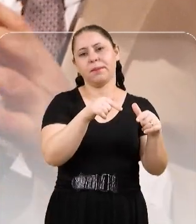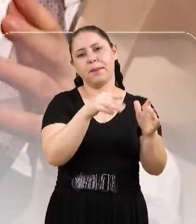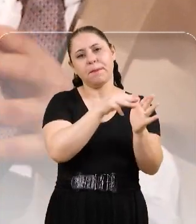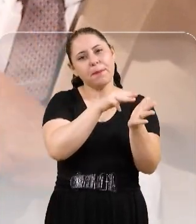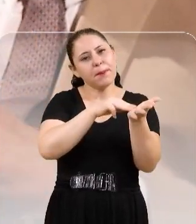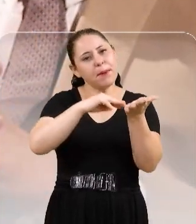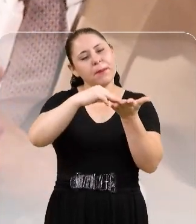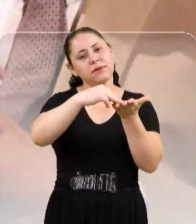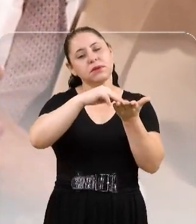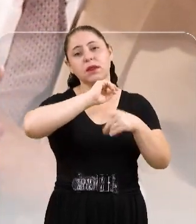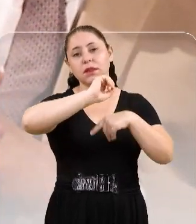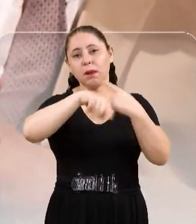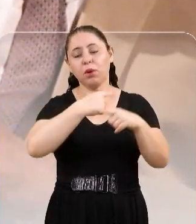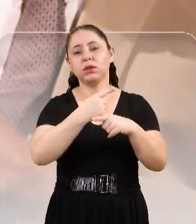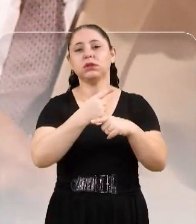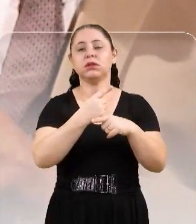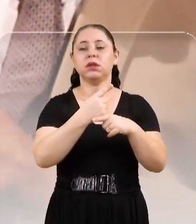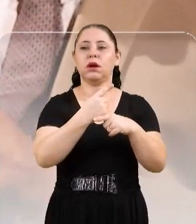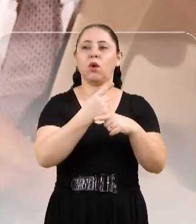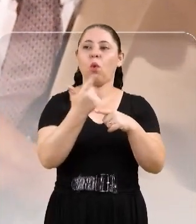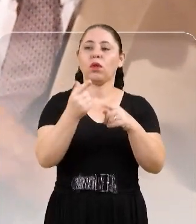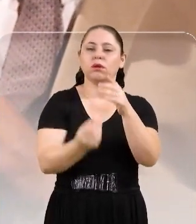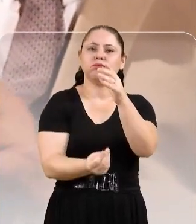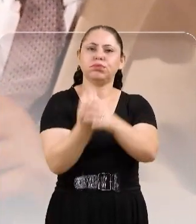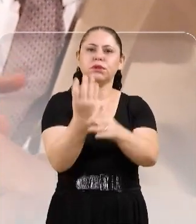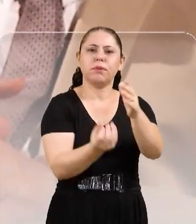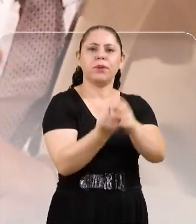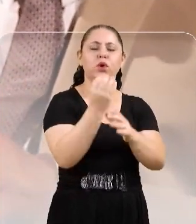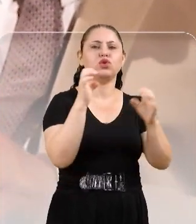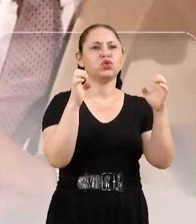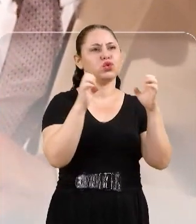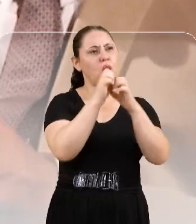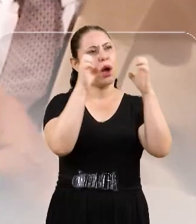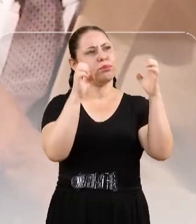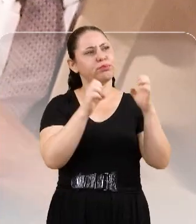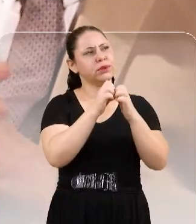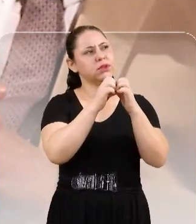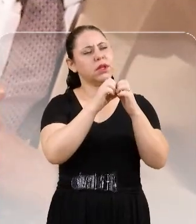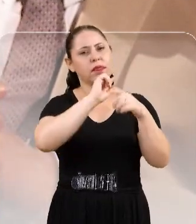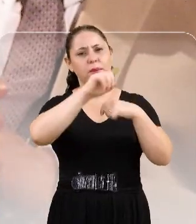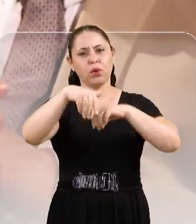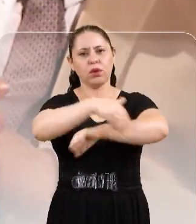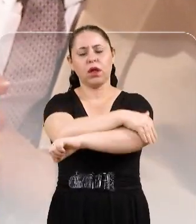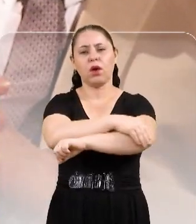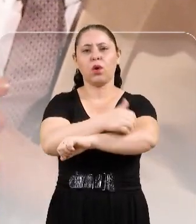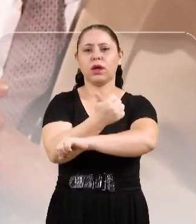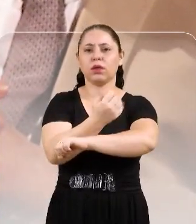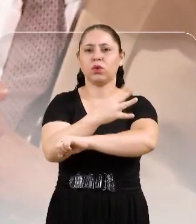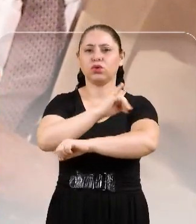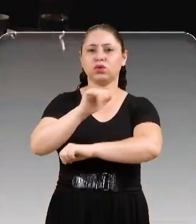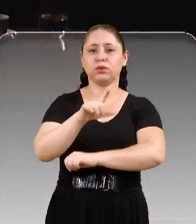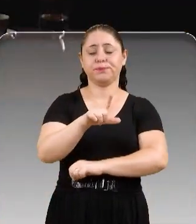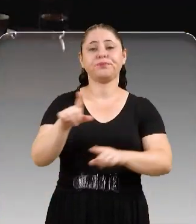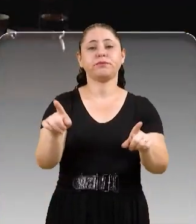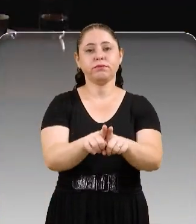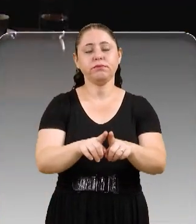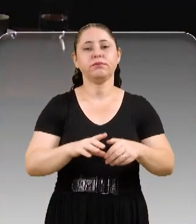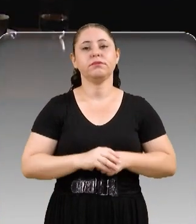trabalhando com esse Pastel Mel, e depois abriram uma outra filial, uma no shopping e outra na 14 de julho. E